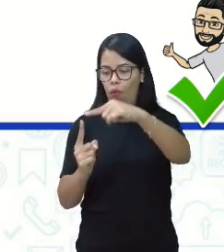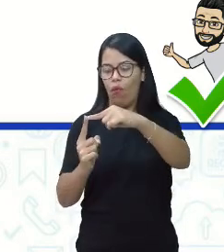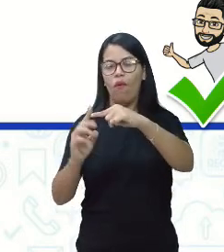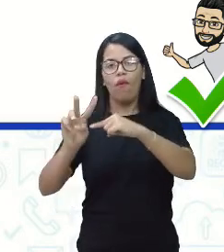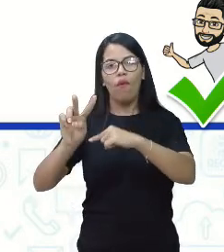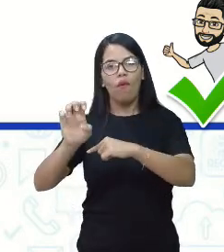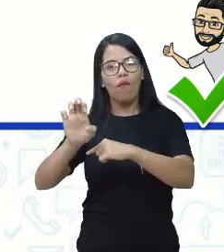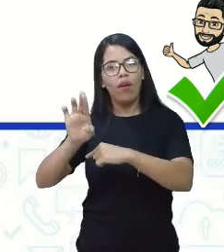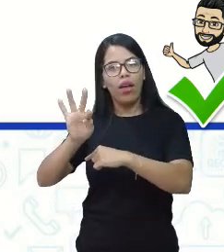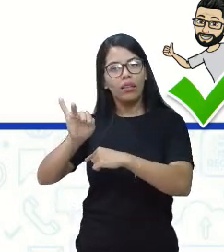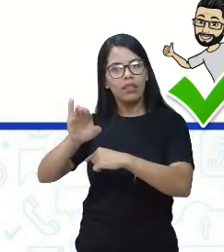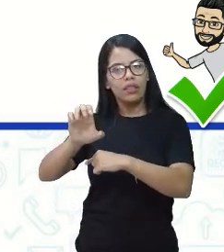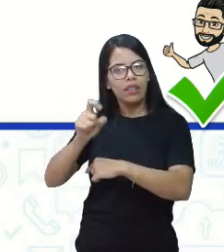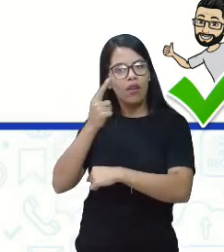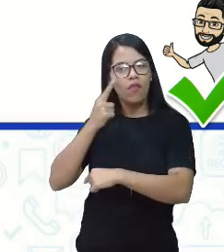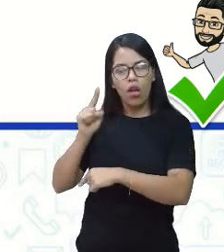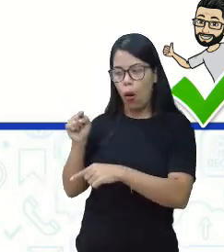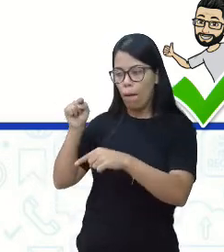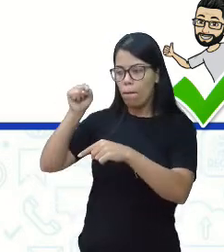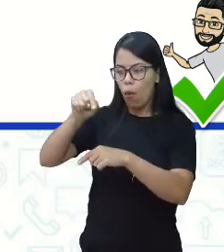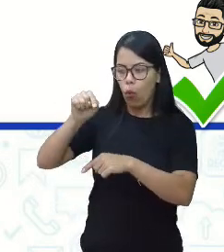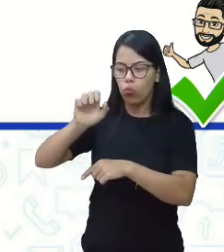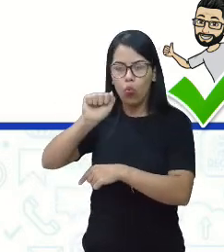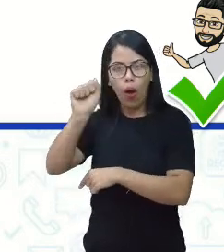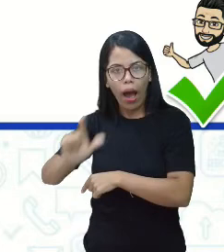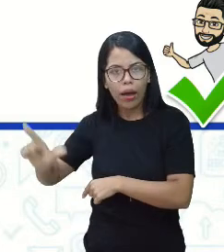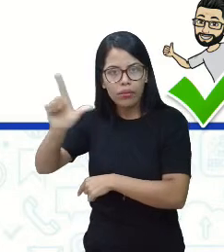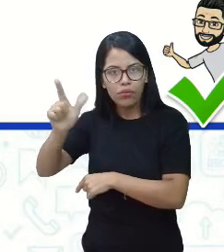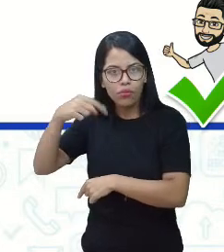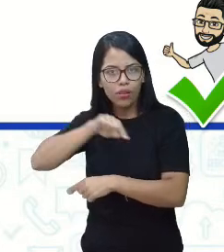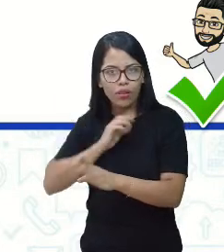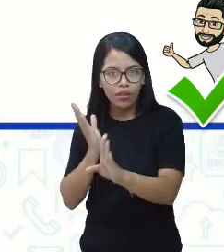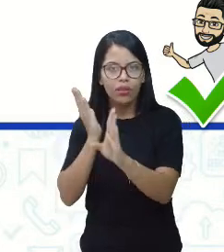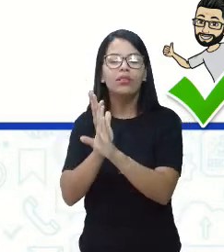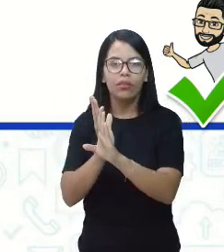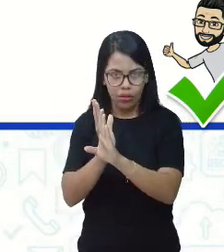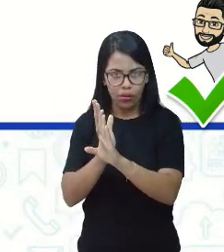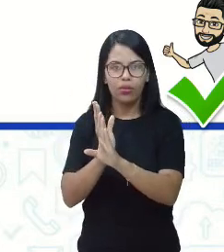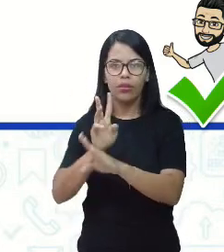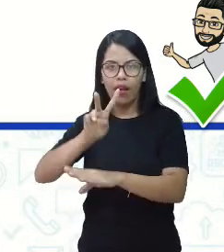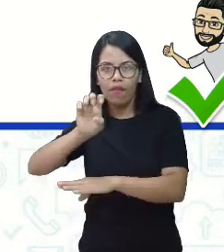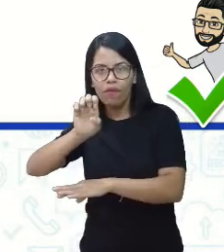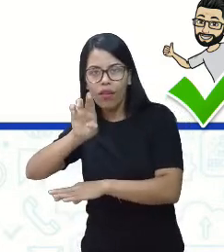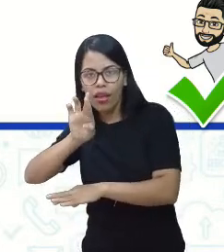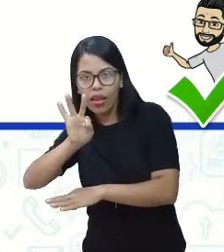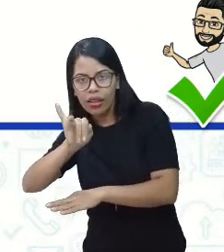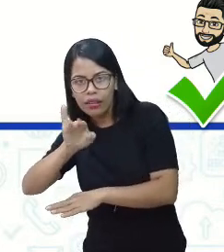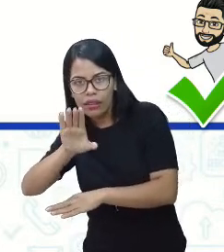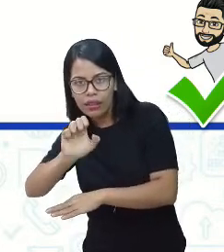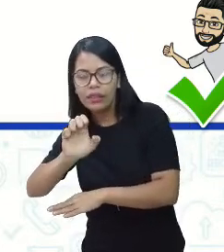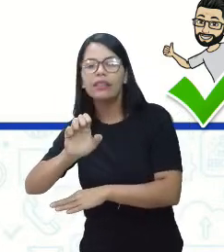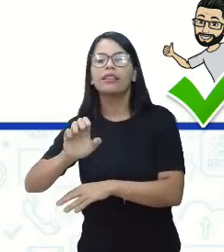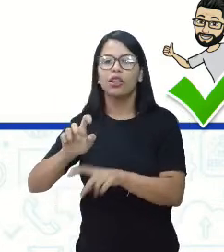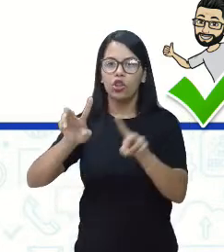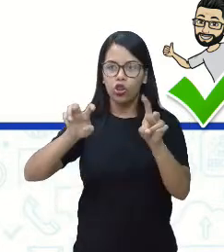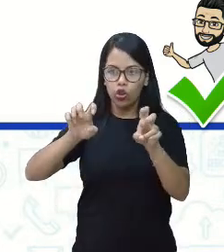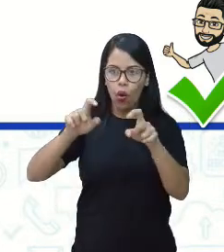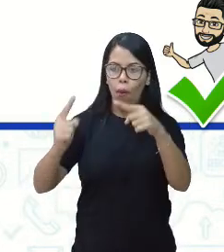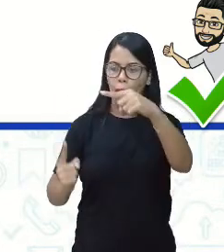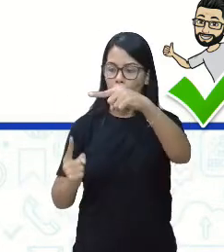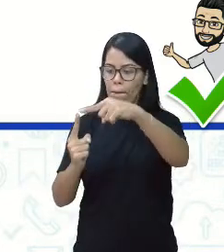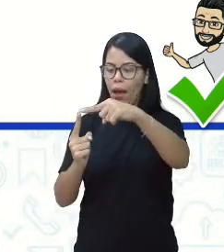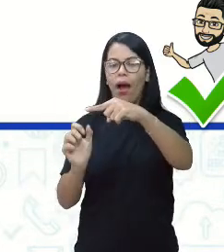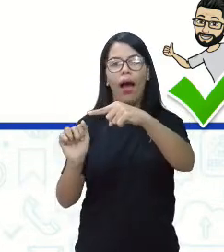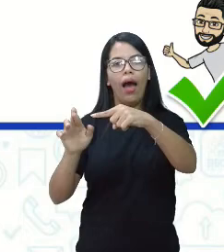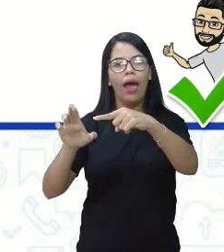um pontinho aí azul, tá? Que dá para a gente encontrar esse vértice relacionado aí às arestas,